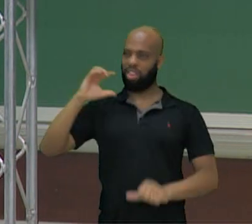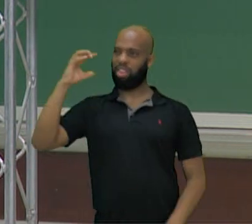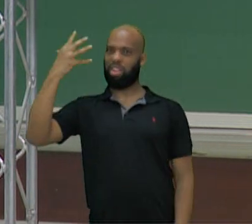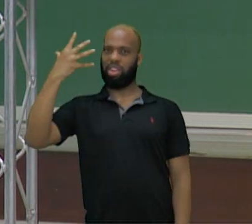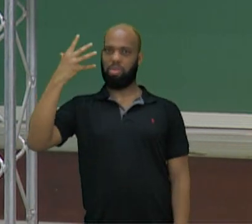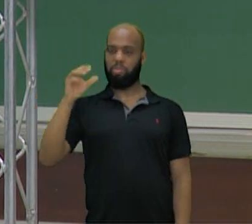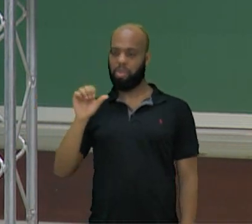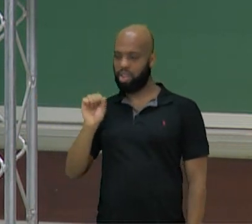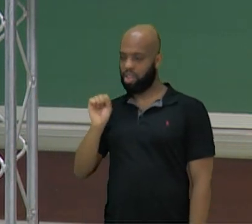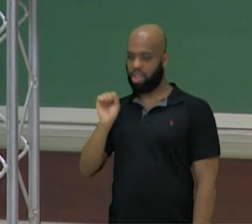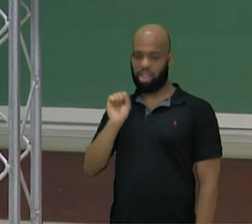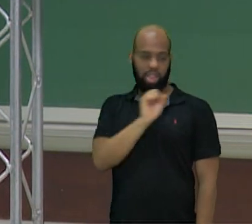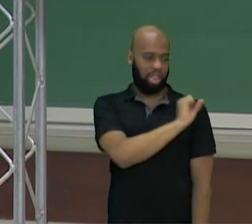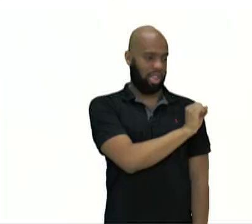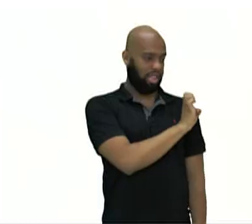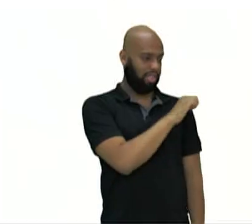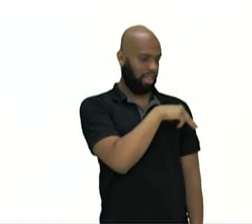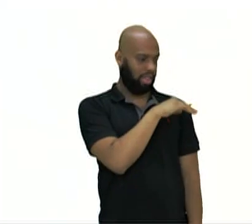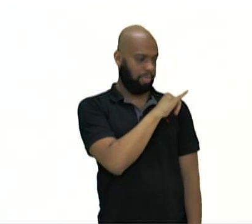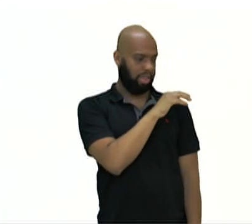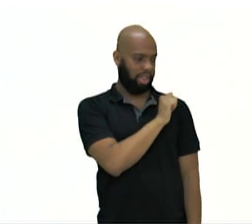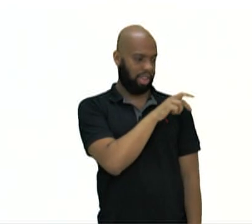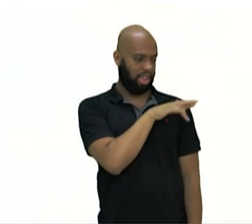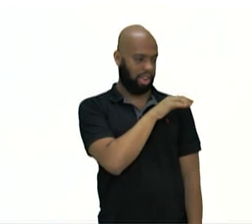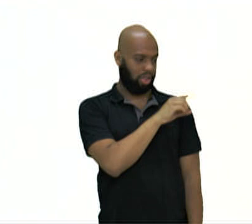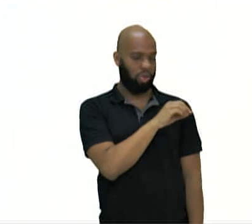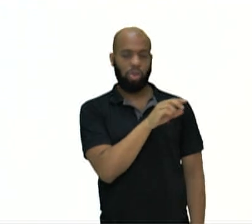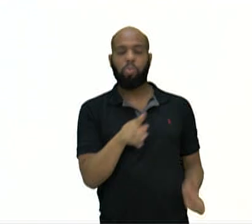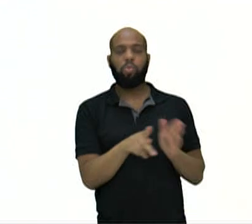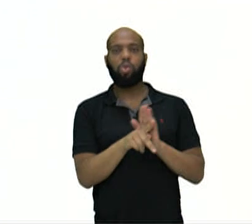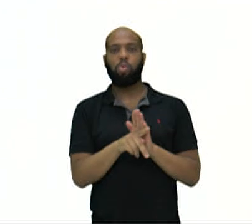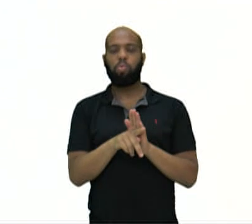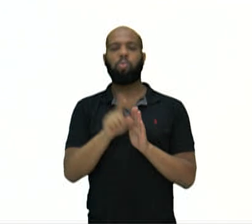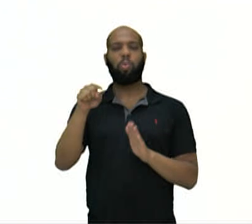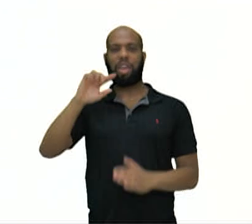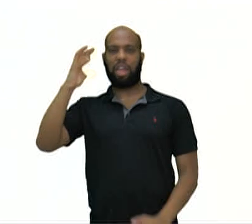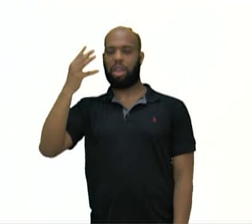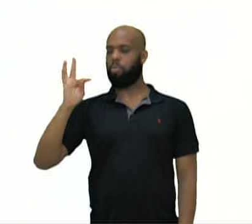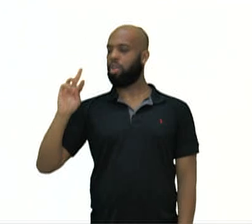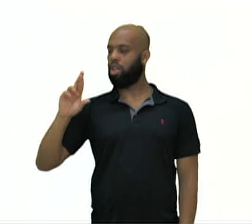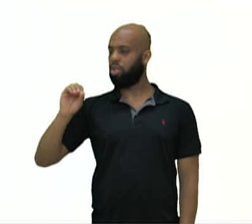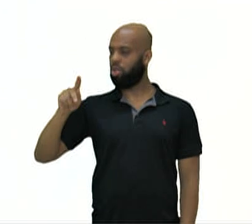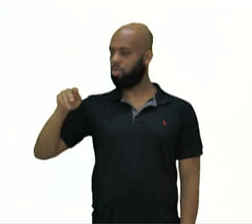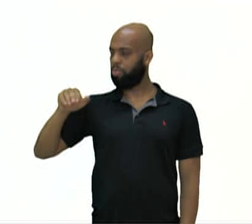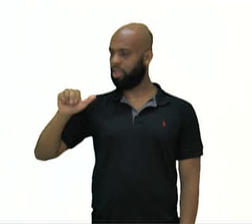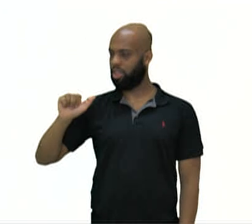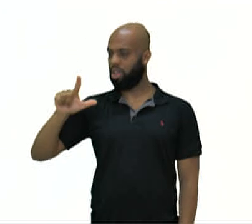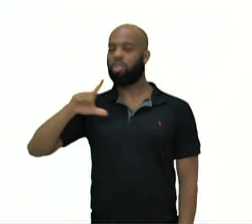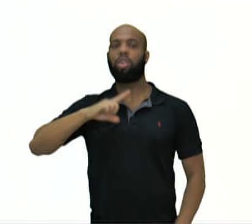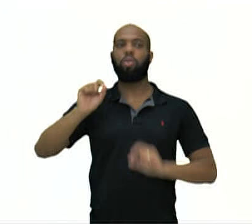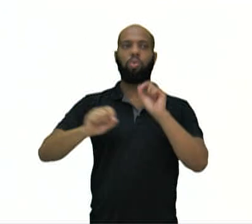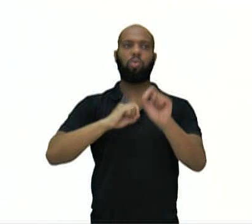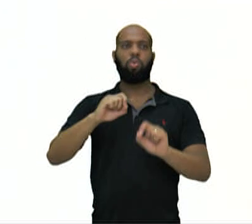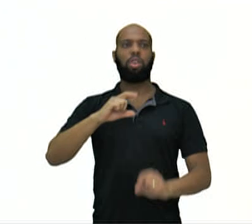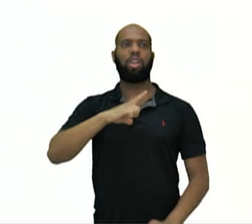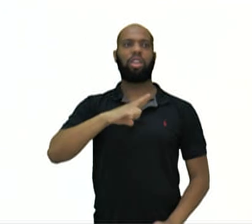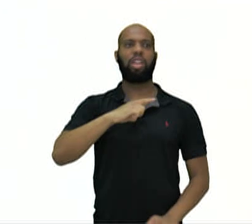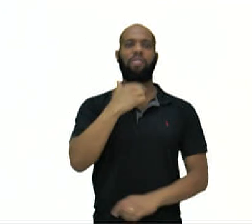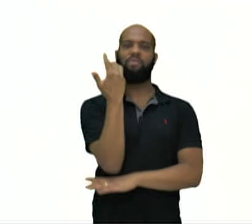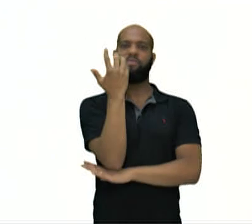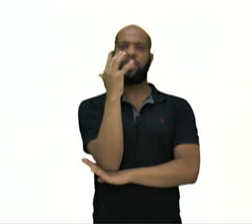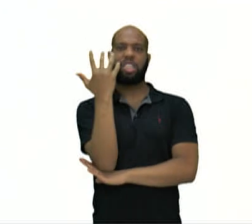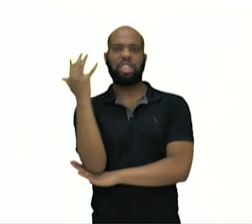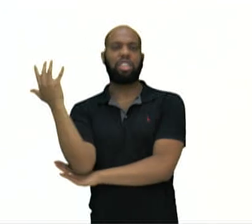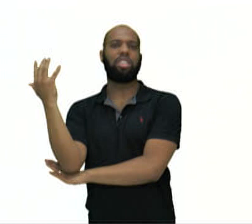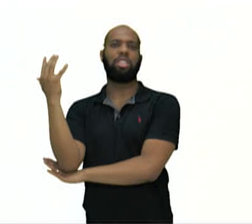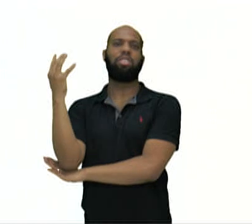semiárido para o clima tropical. E ali você vai ter aí, ó, constante derrubada da vegetação